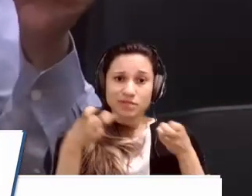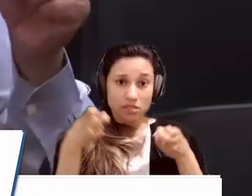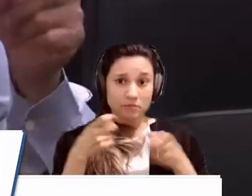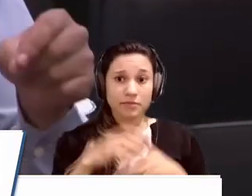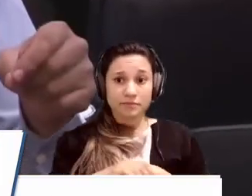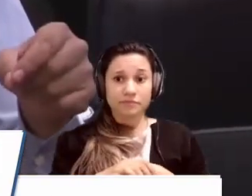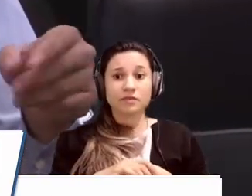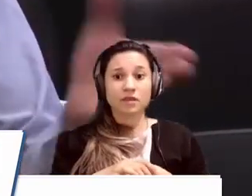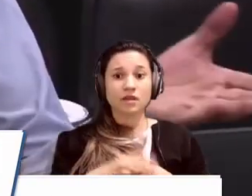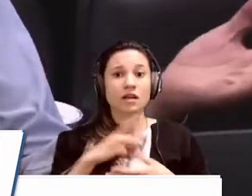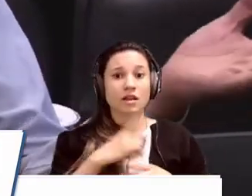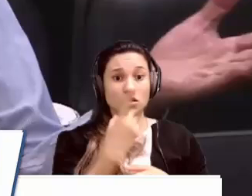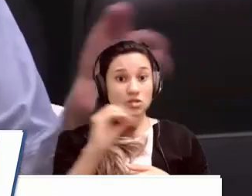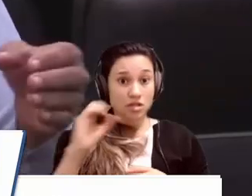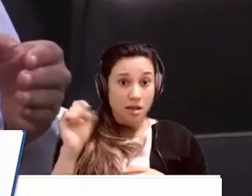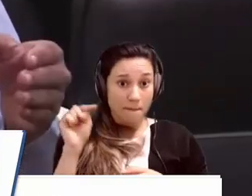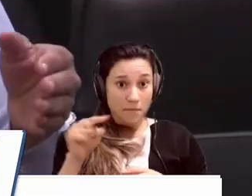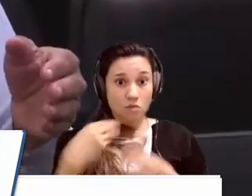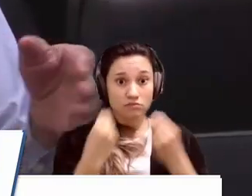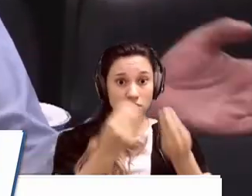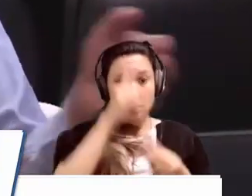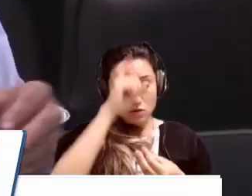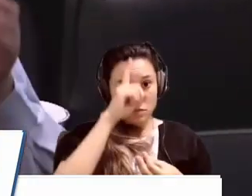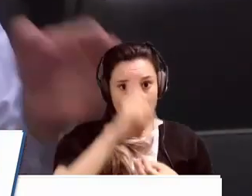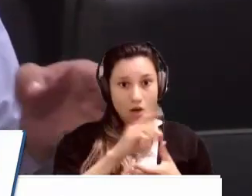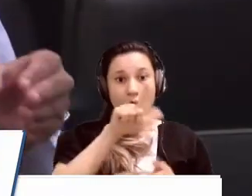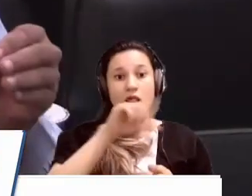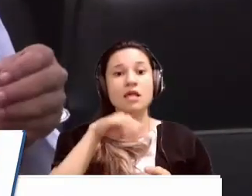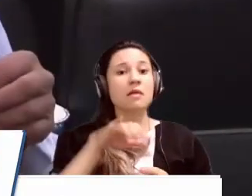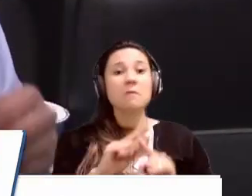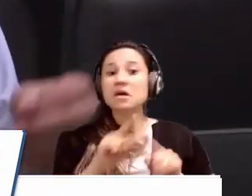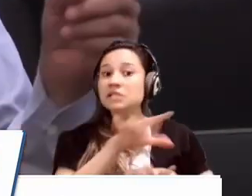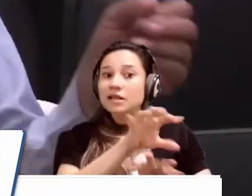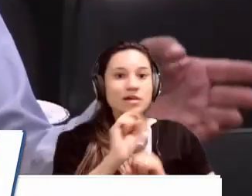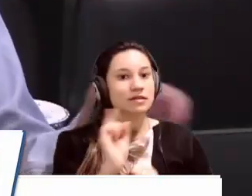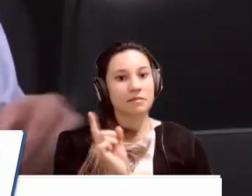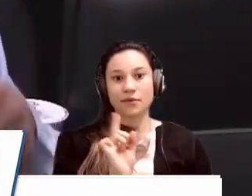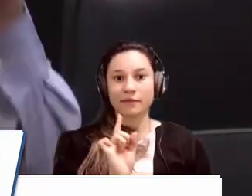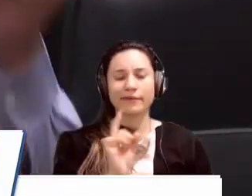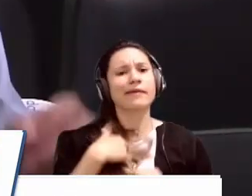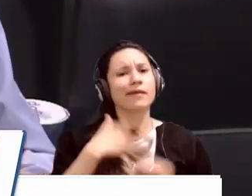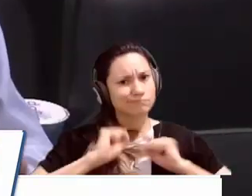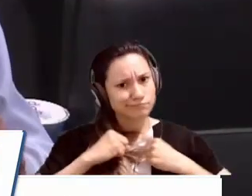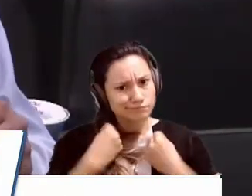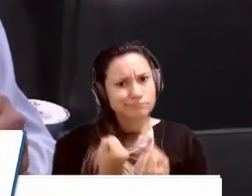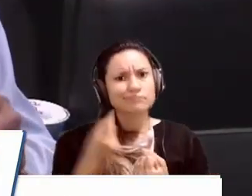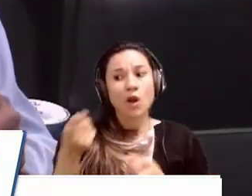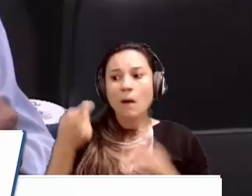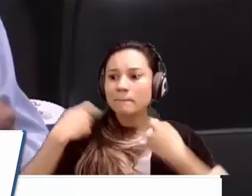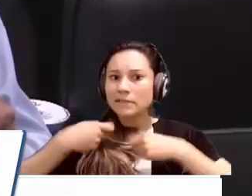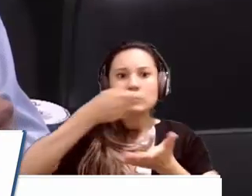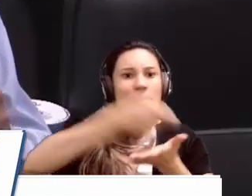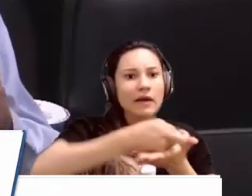pro hospital do IMA, não receberam. Eu fiquei o ano inteiro pelejando, ó, preciso pagar. Aí eu fui